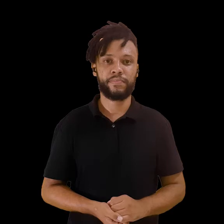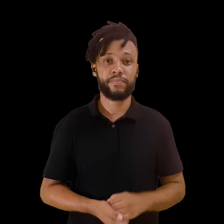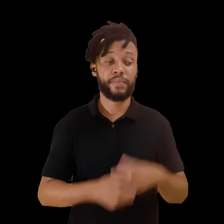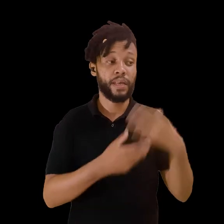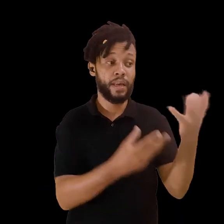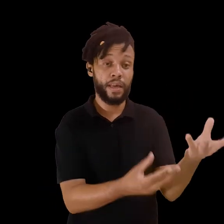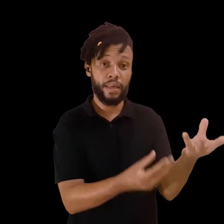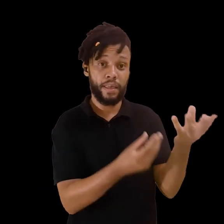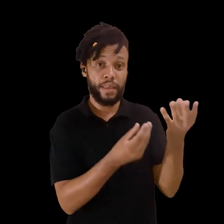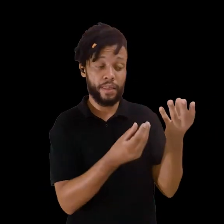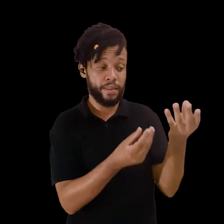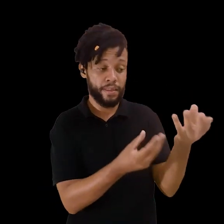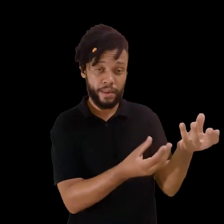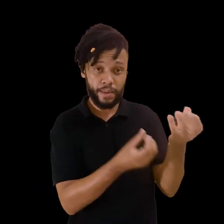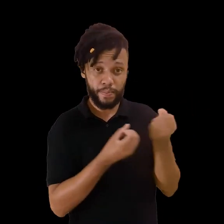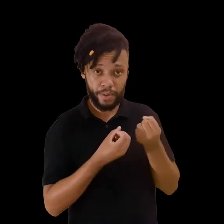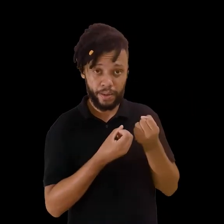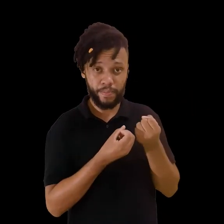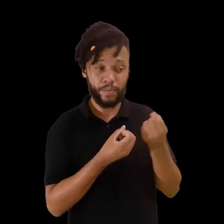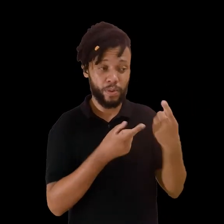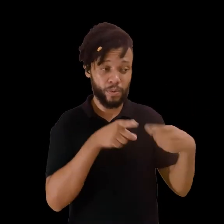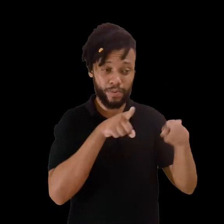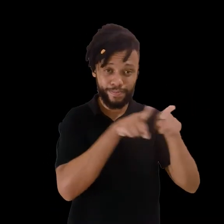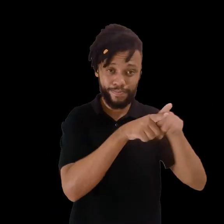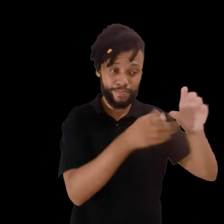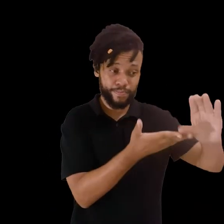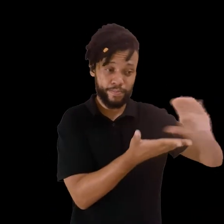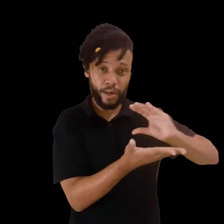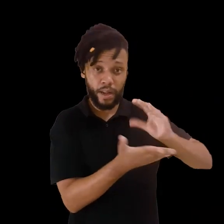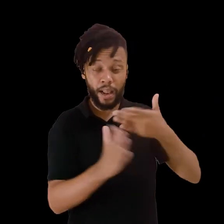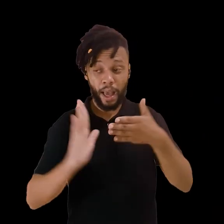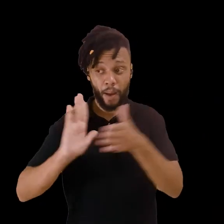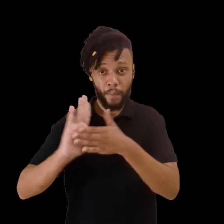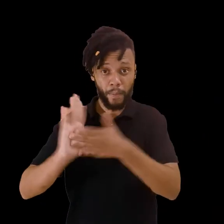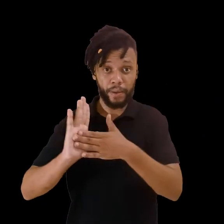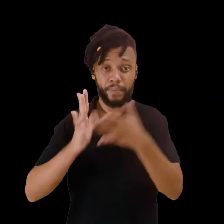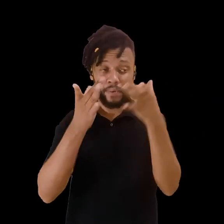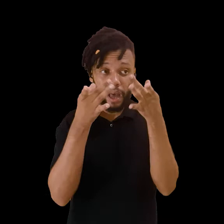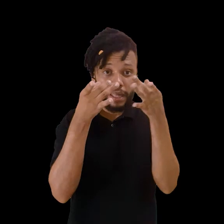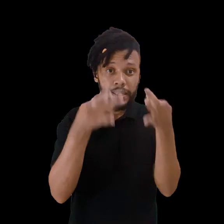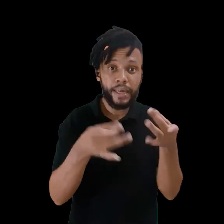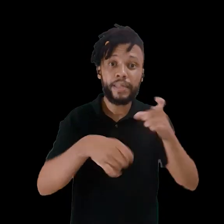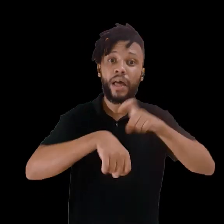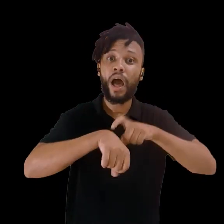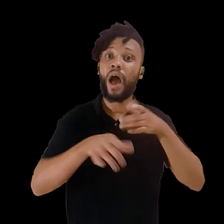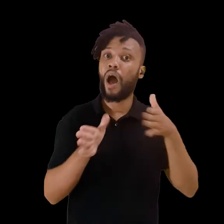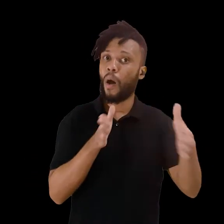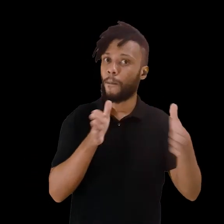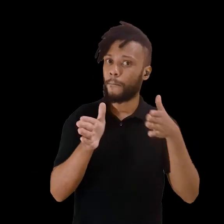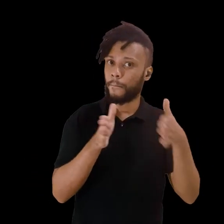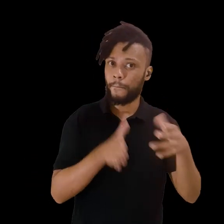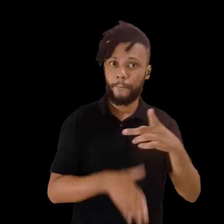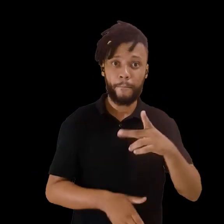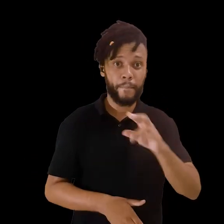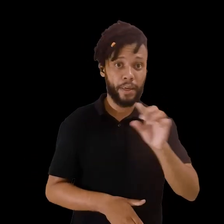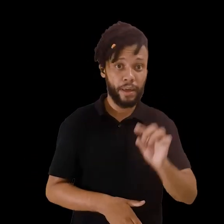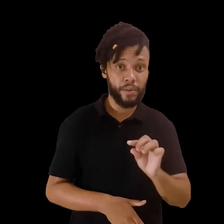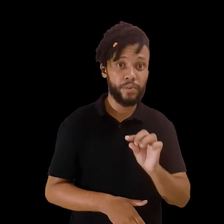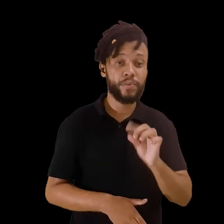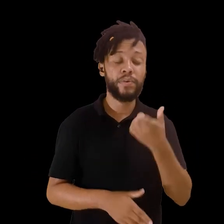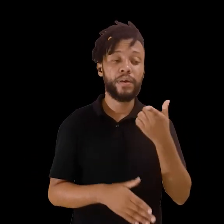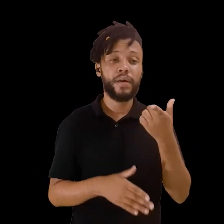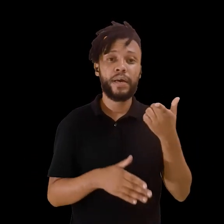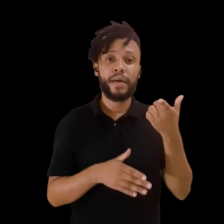Para recebimento do patrocínio, a proponente deve ficar atenta aos prazos e publicações no Diário Oficial